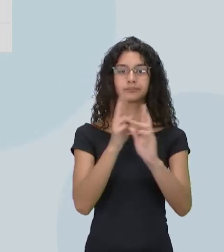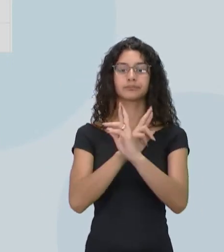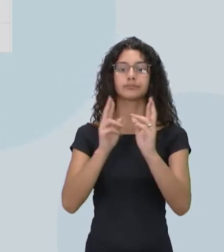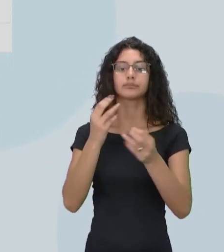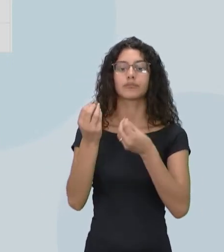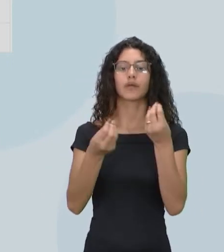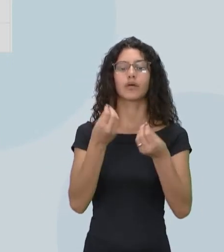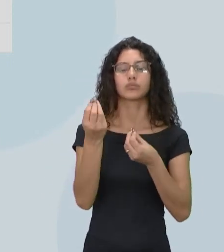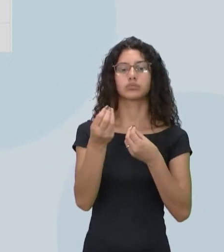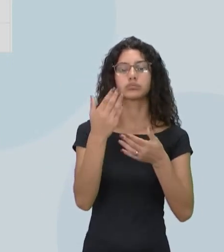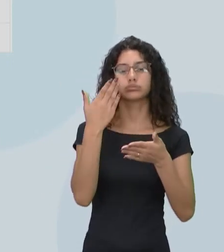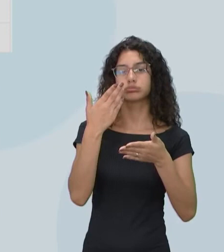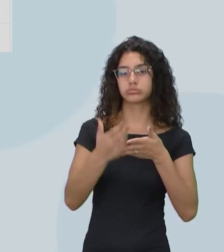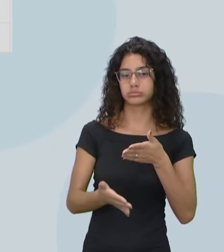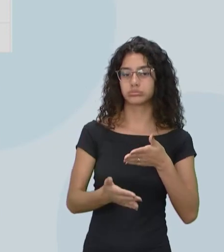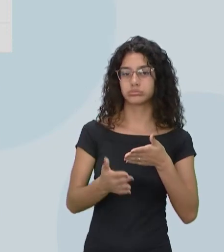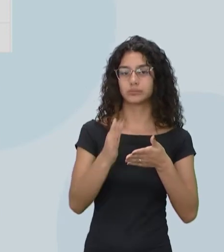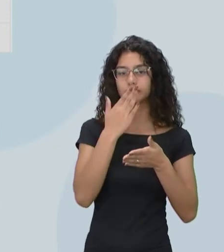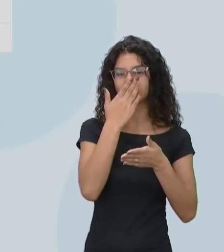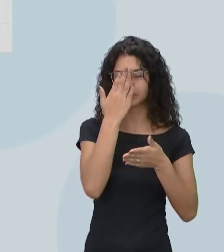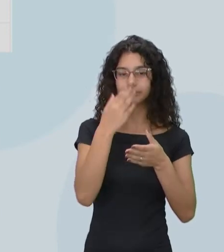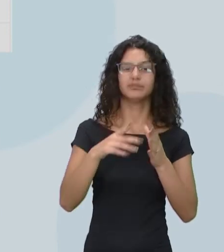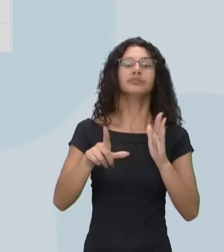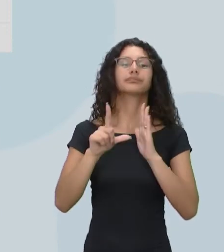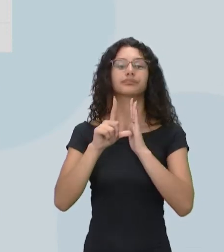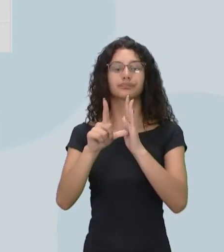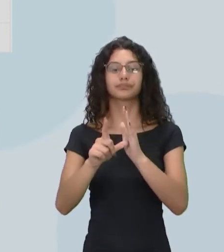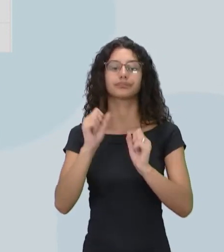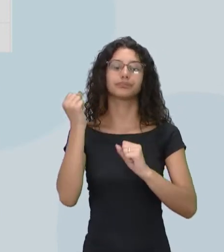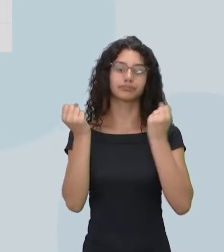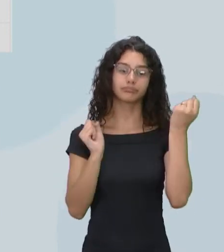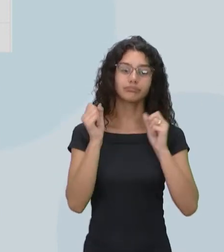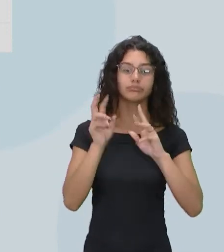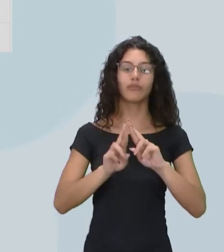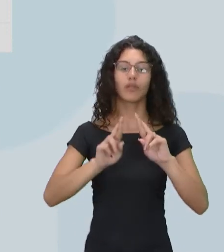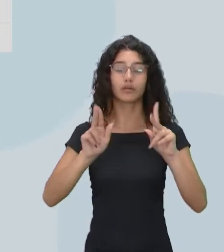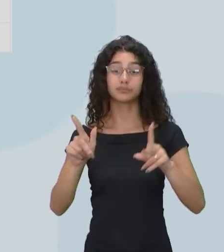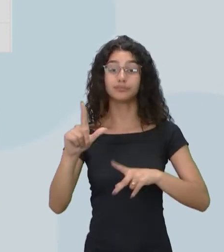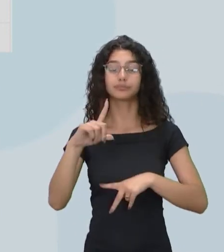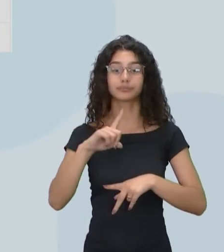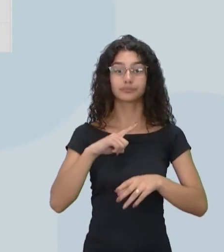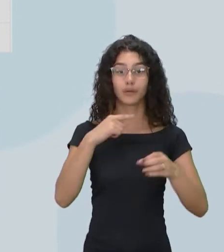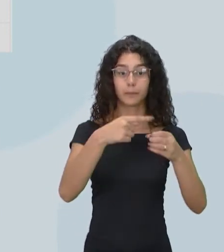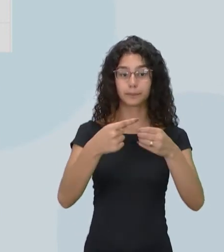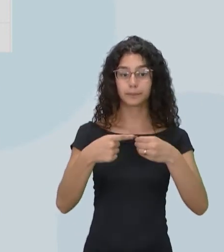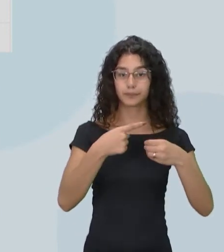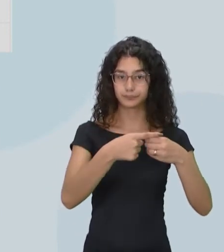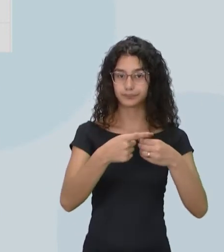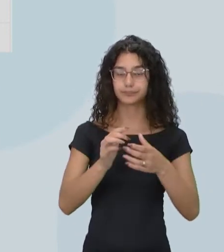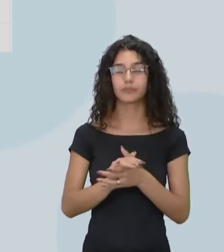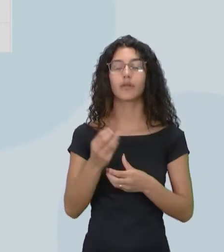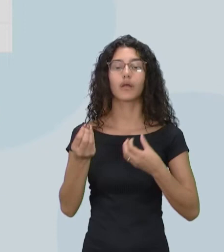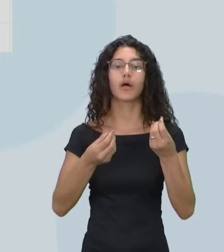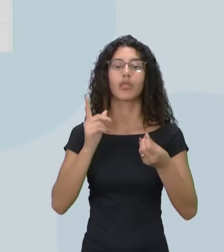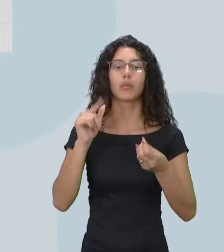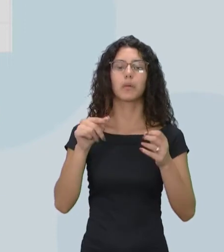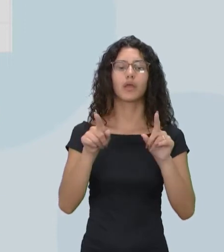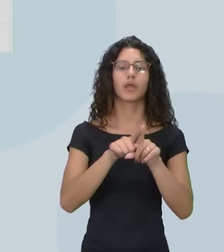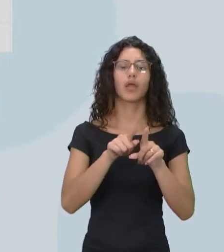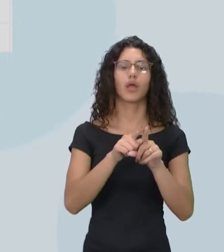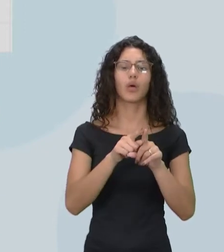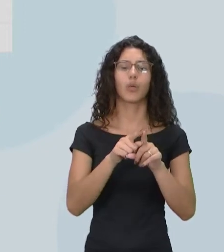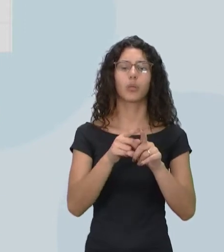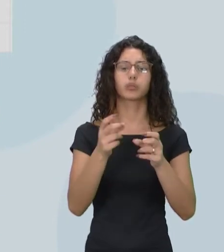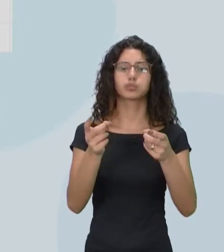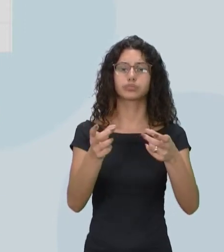quanto gastaria, seja residencial, comércio, indústria, as diferentes categorias em si, e quais que seriam os gastos, quais